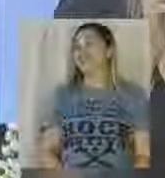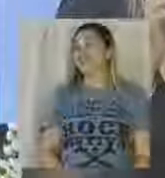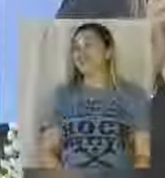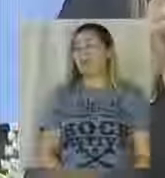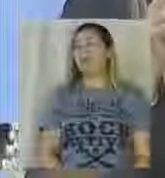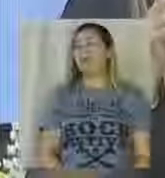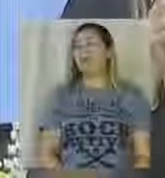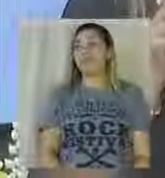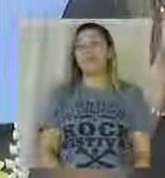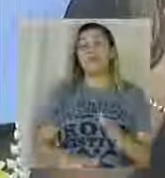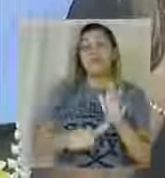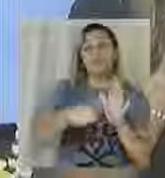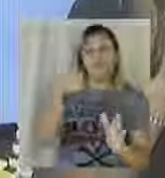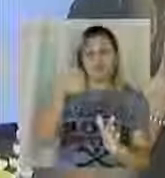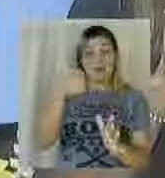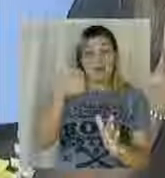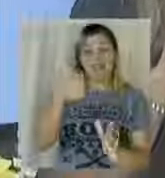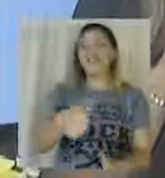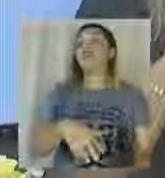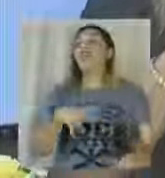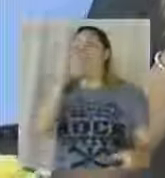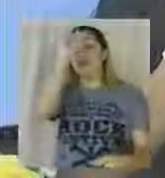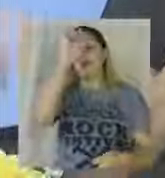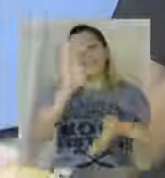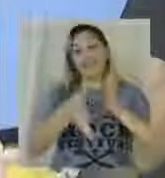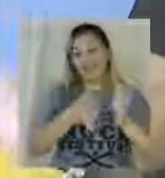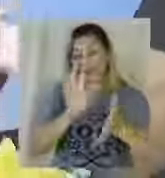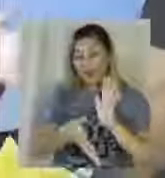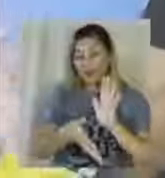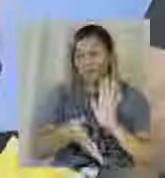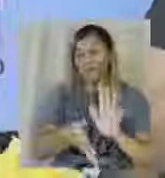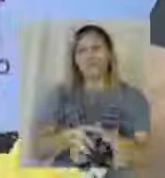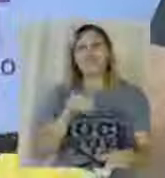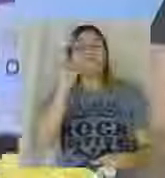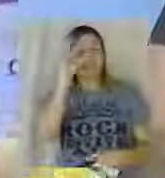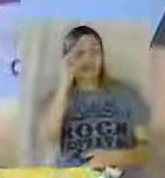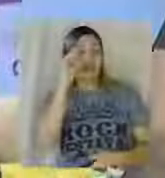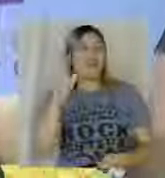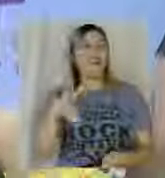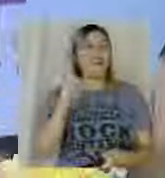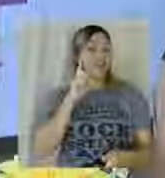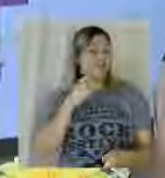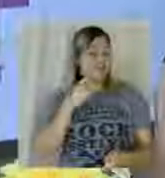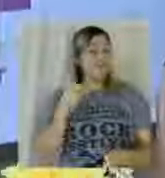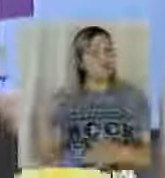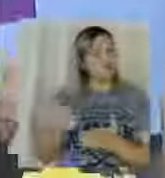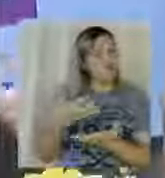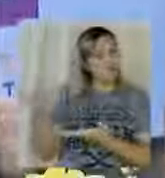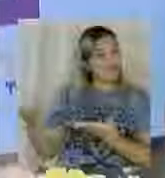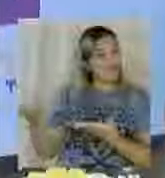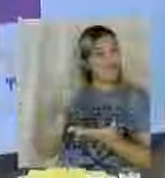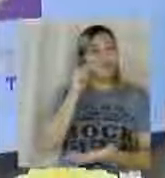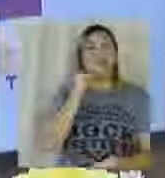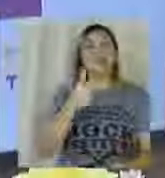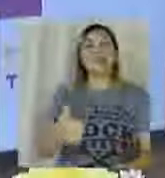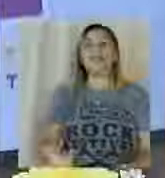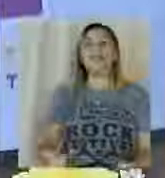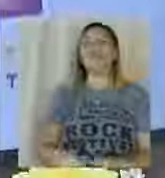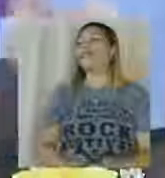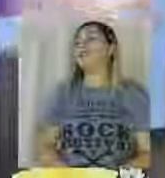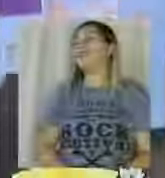é o primeiro passo, tá certo? Porque elas estão super aptas a conversar